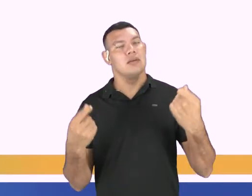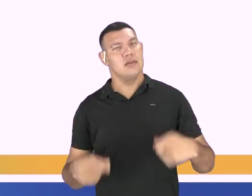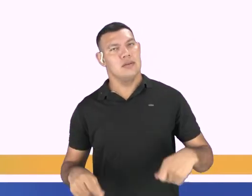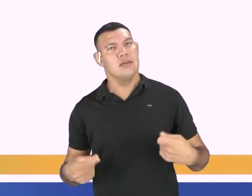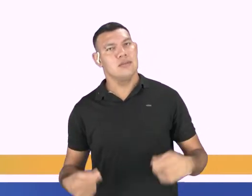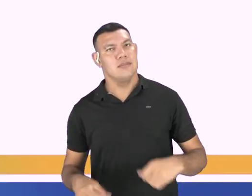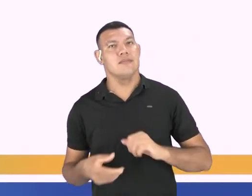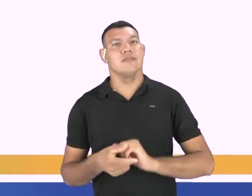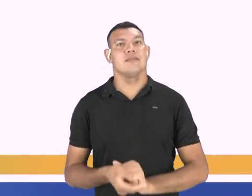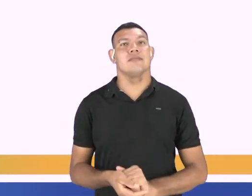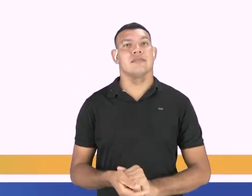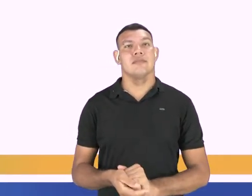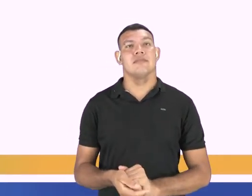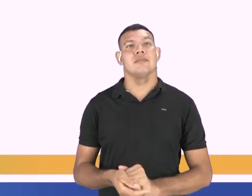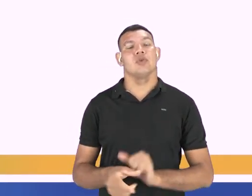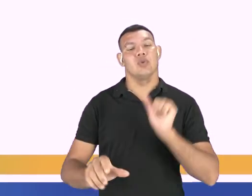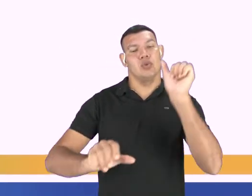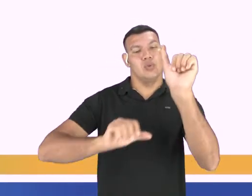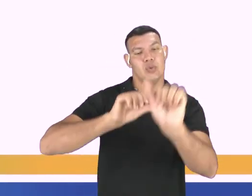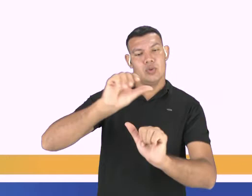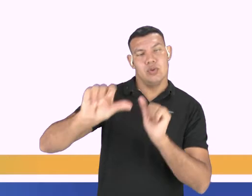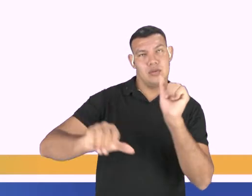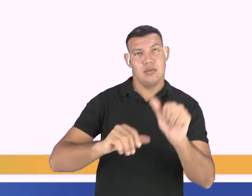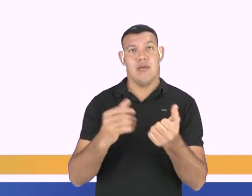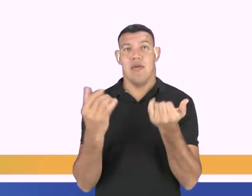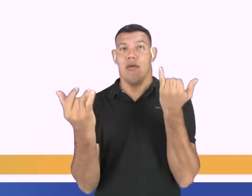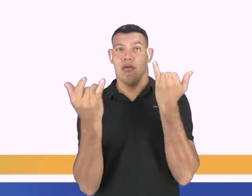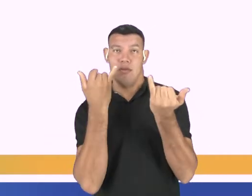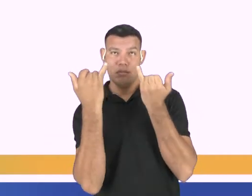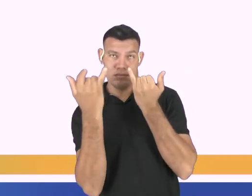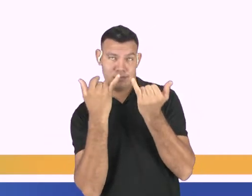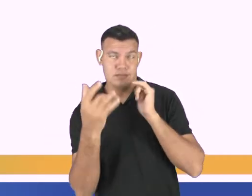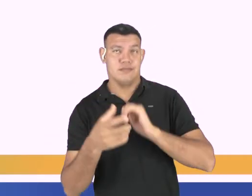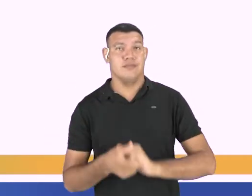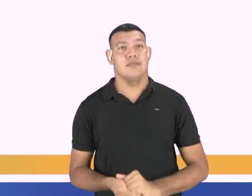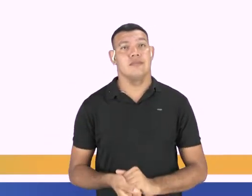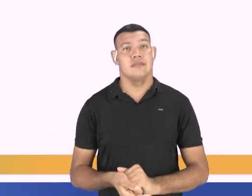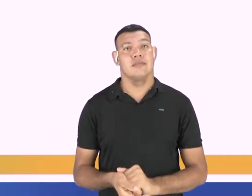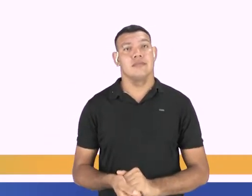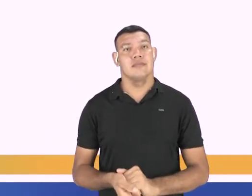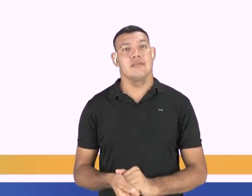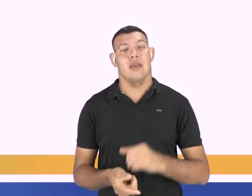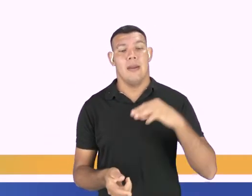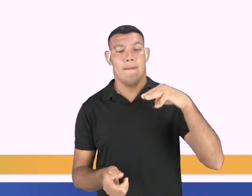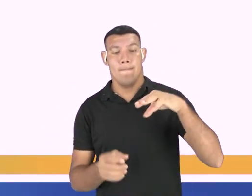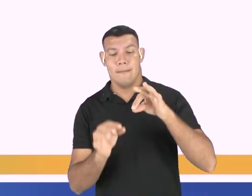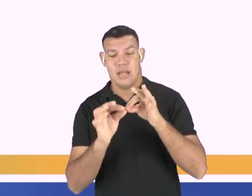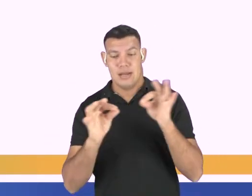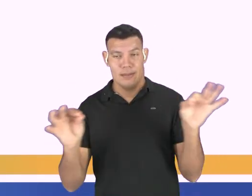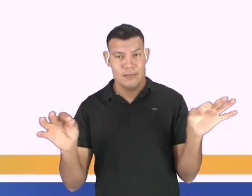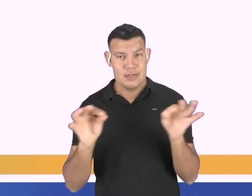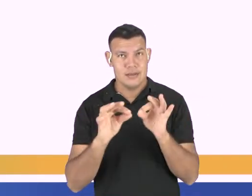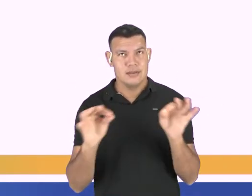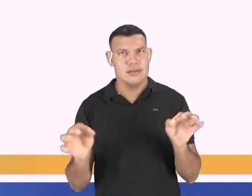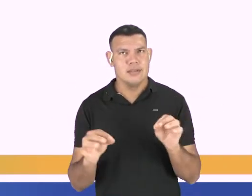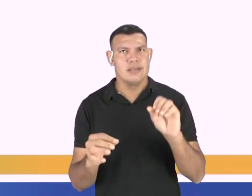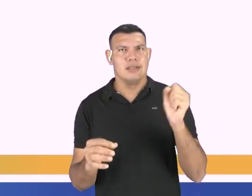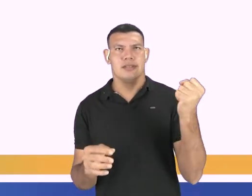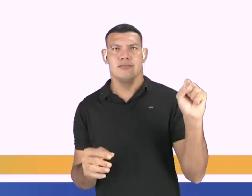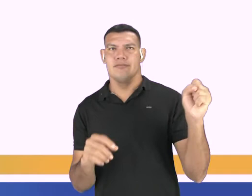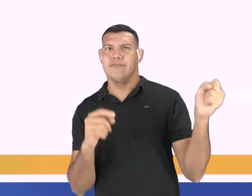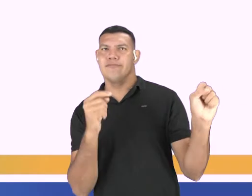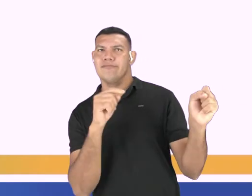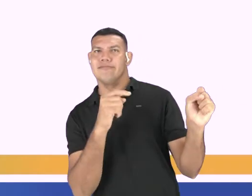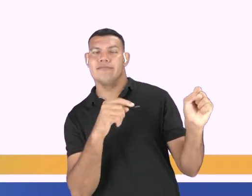precisamos primeiramente converter as informações dadas para as medidas de segundos, certo? Observe que as informações